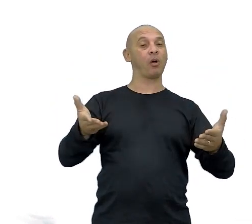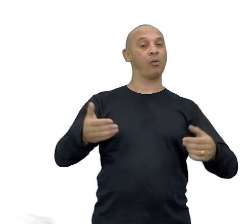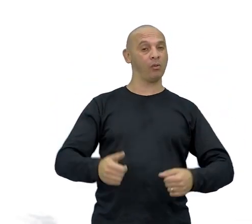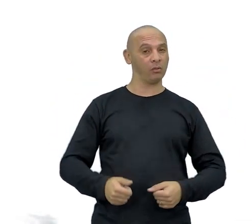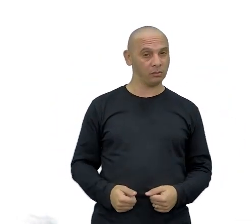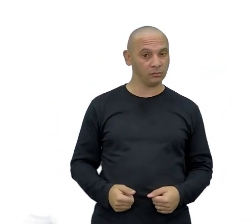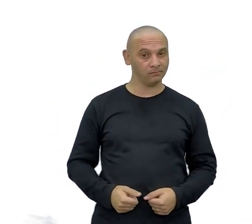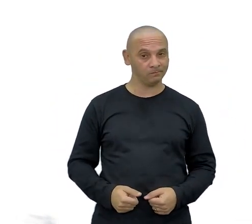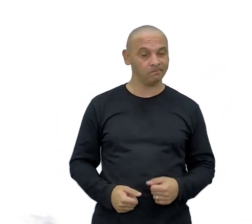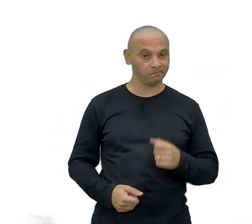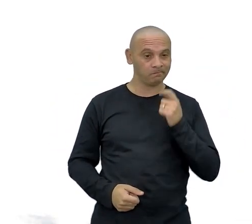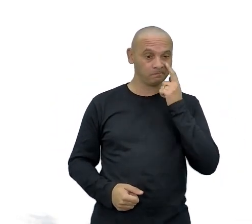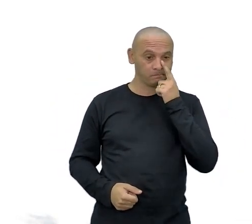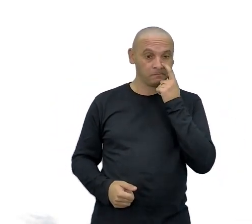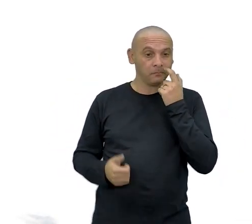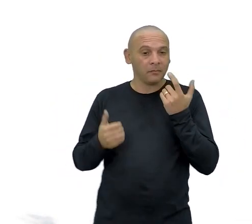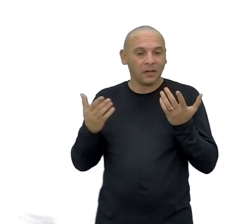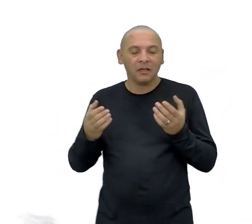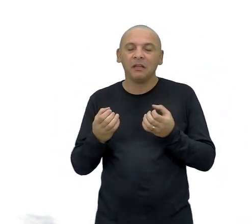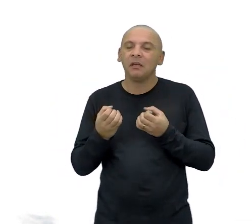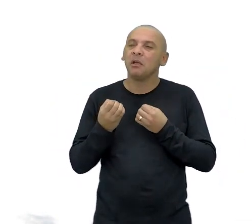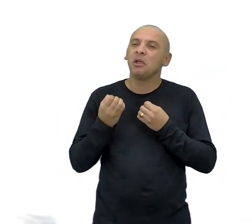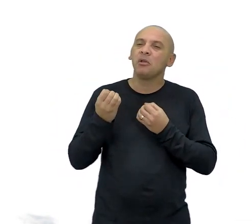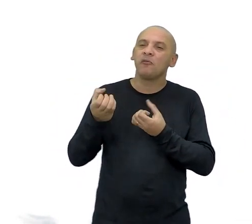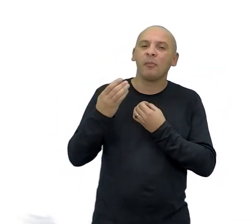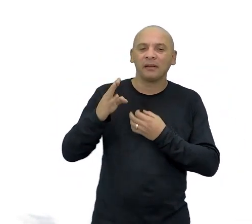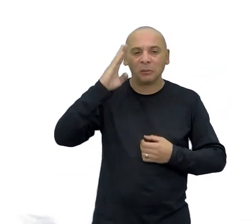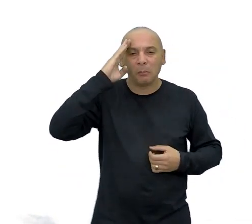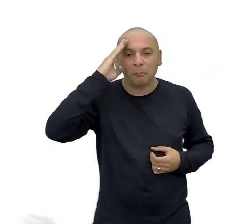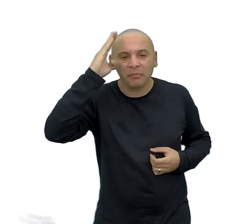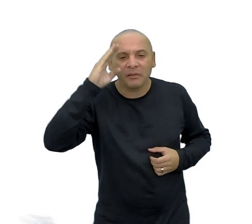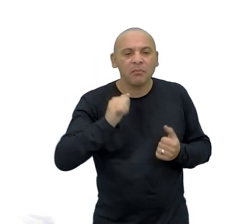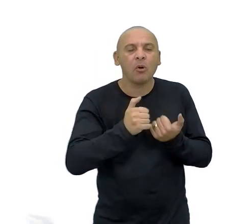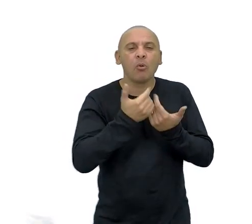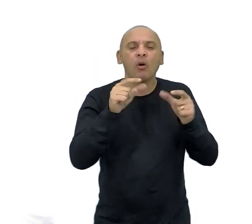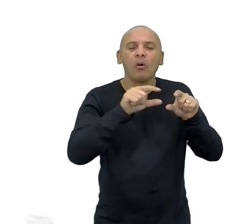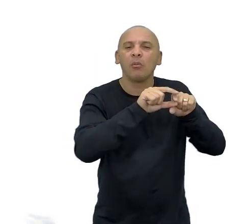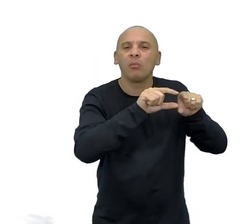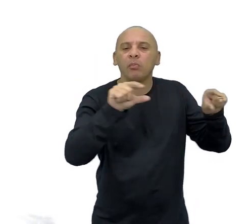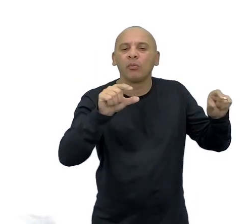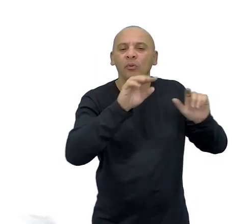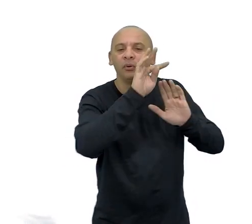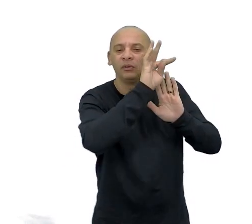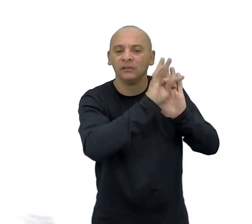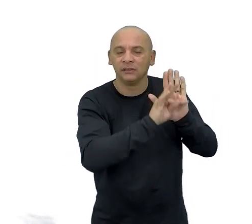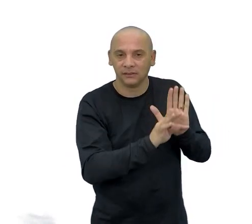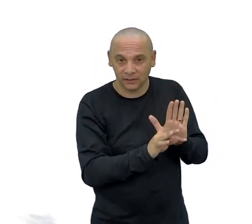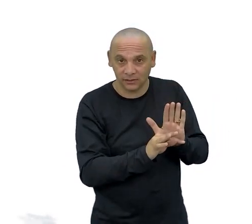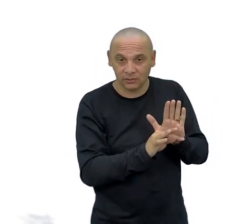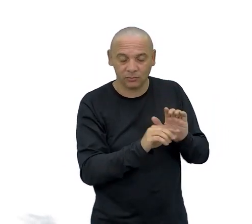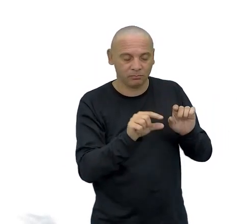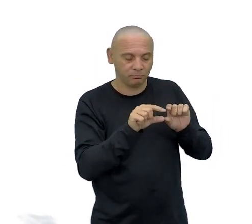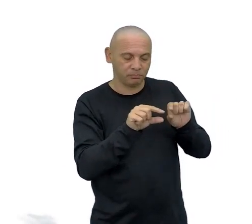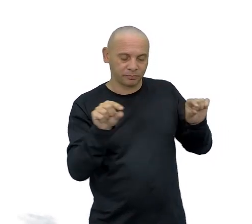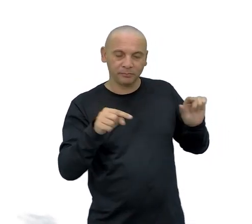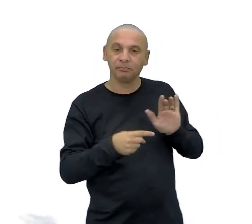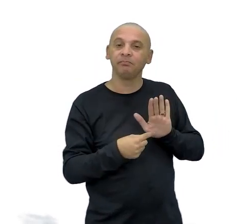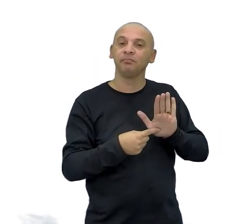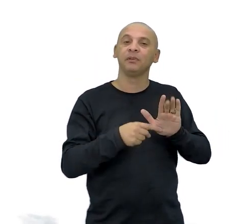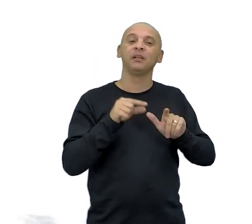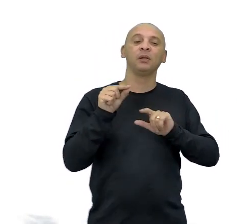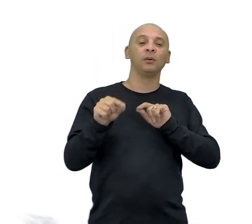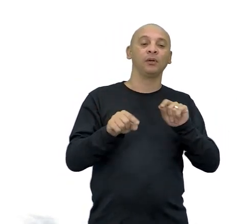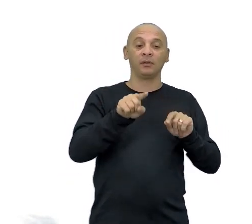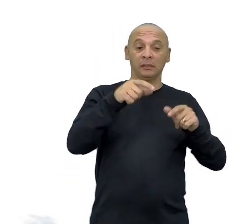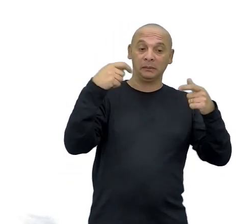Infância. Qual é a informação implícita nesse trecho do texto? E aí ele apresenta o trecho, e aí